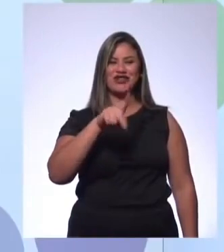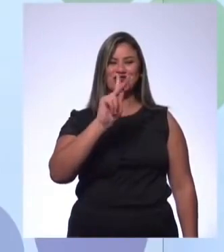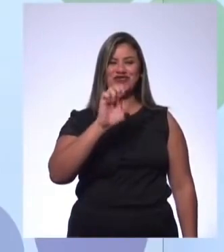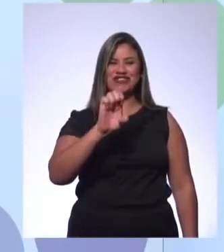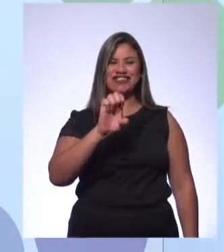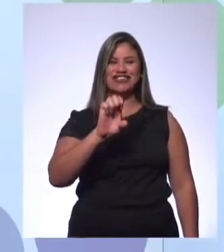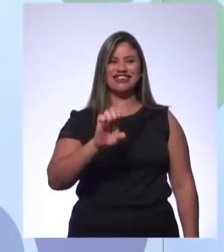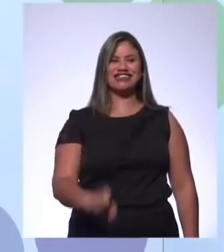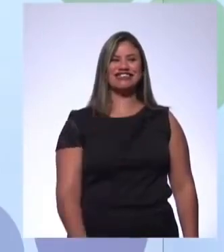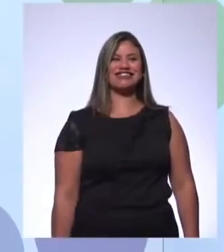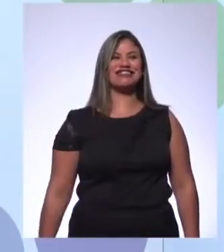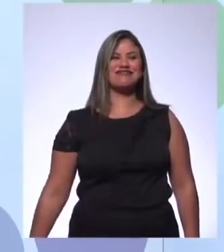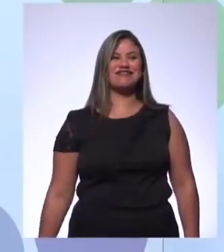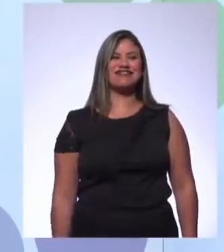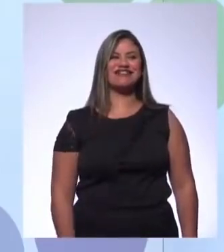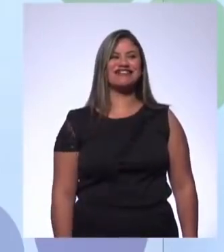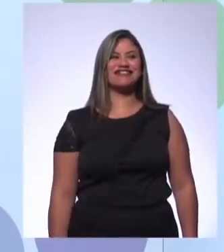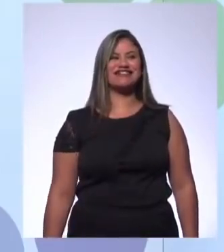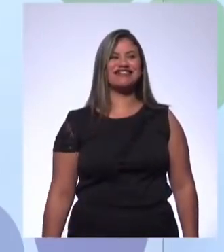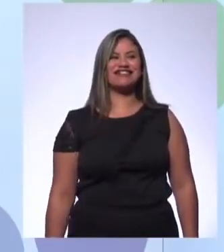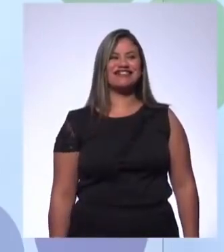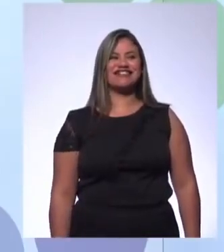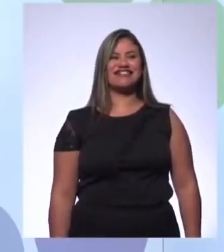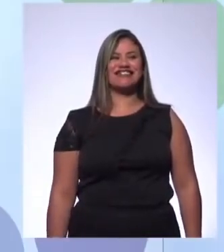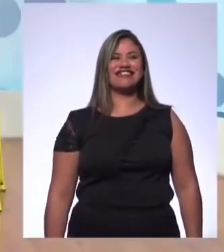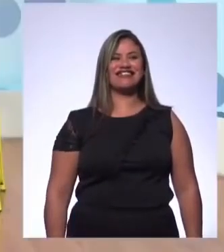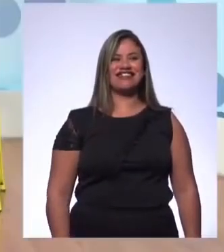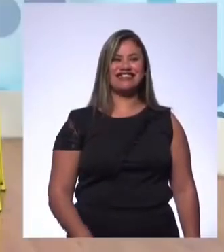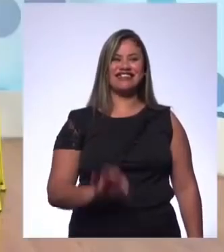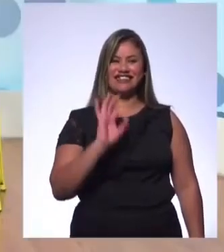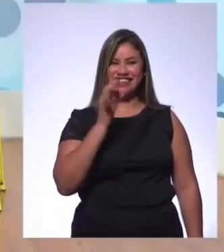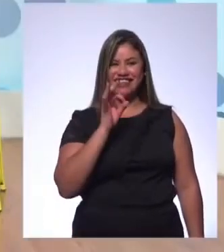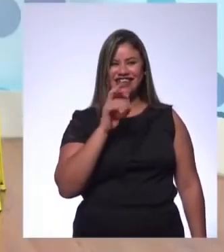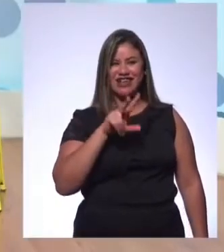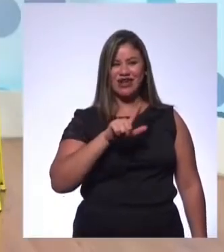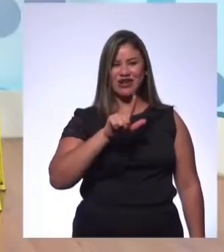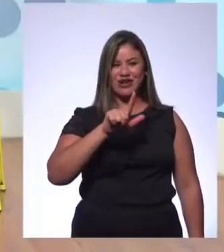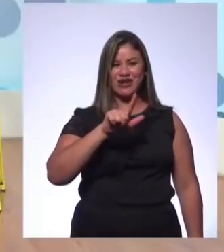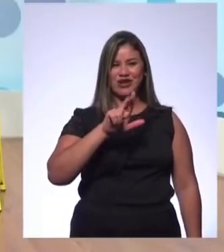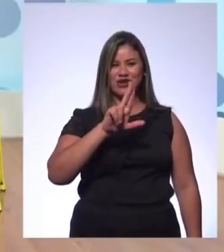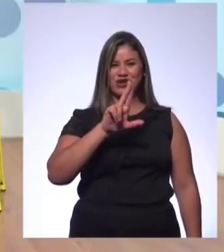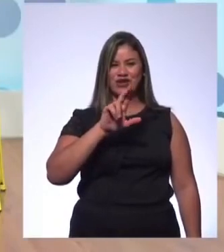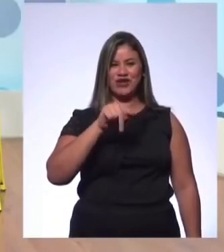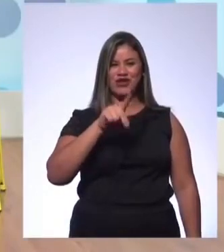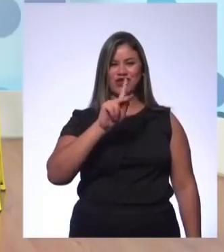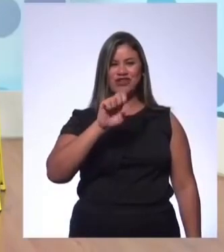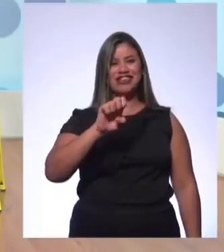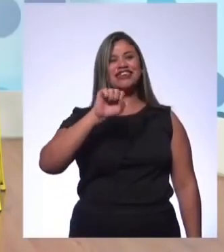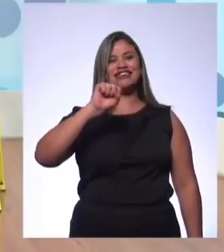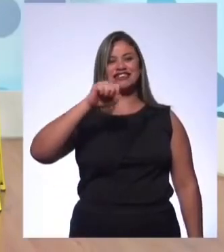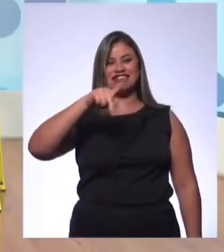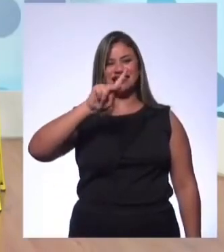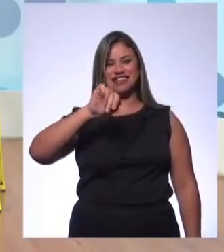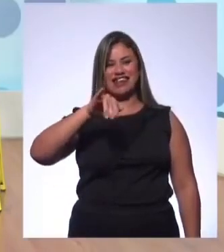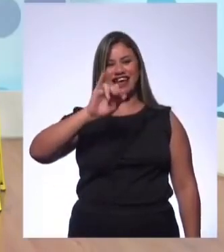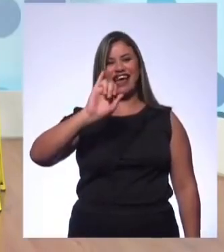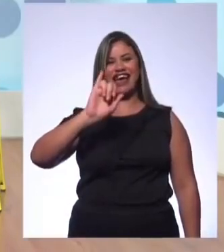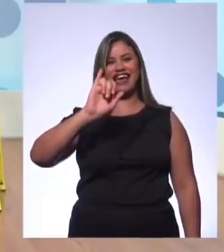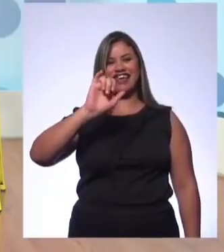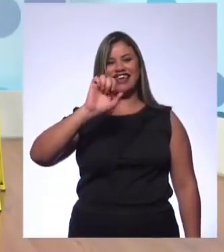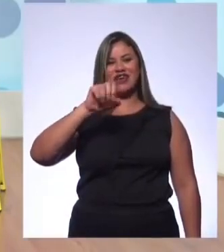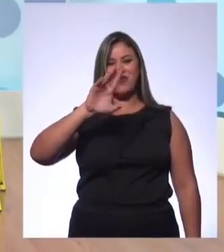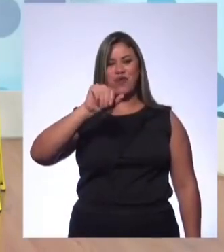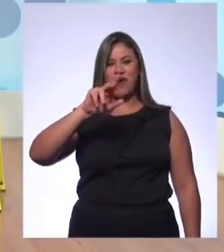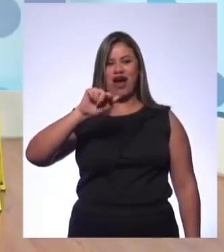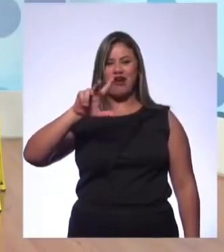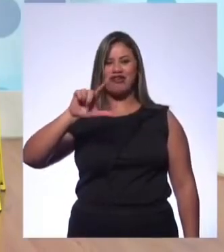quê? Tá bom. Luke Scamander. É isso? É, Luke Luke Scamander. Luke esse Scamander. mesmo. Luke Skywalker. Tá, 25, Skywalker.